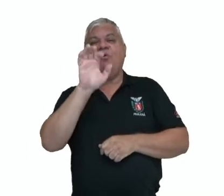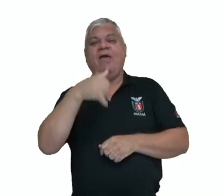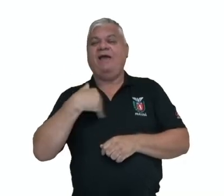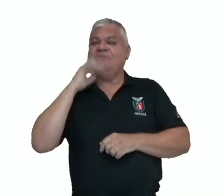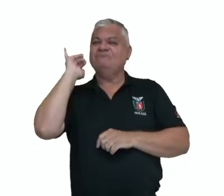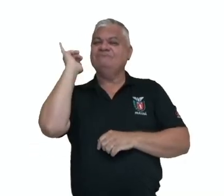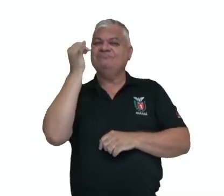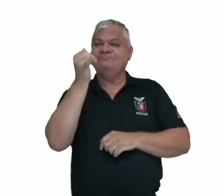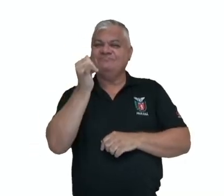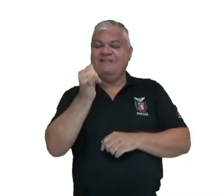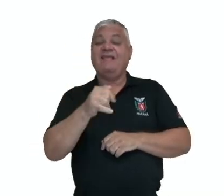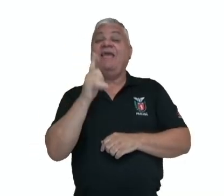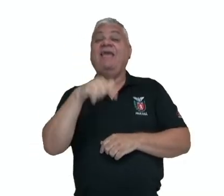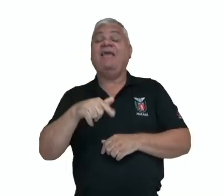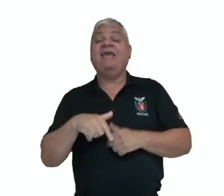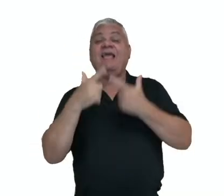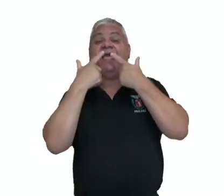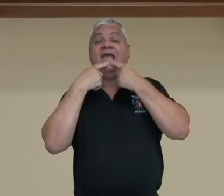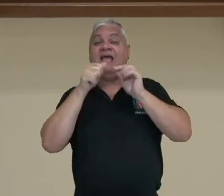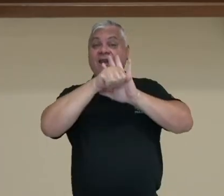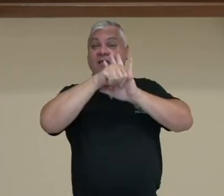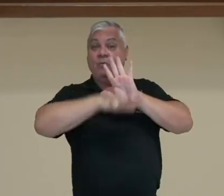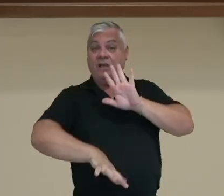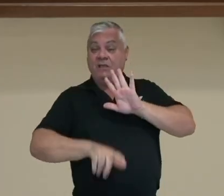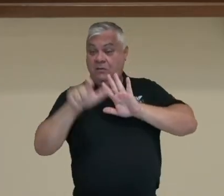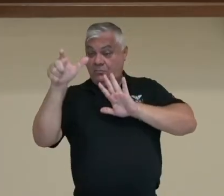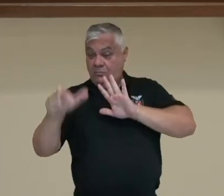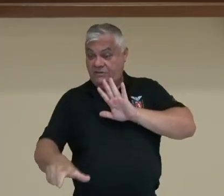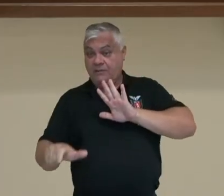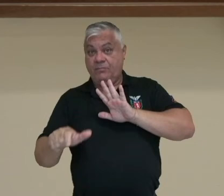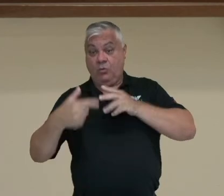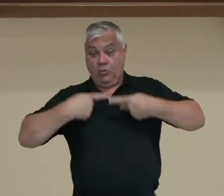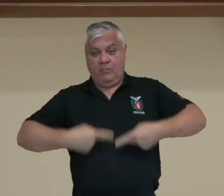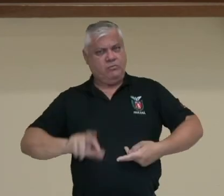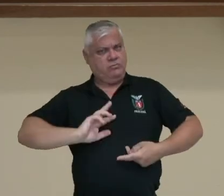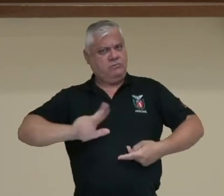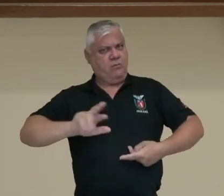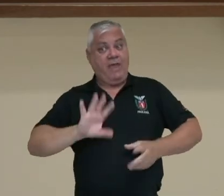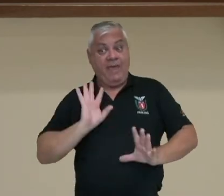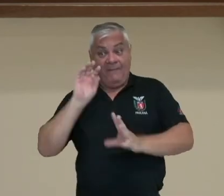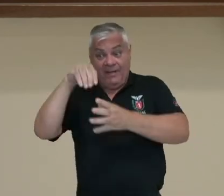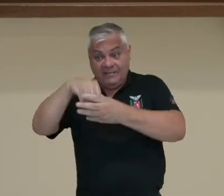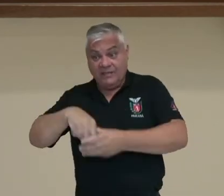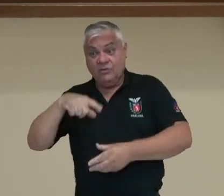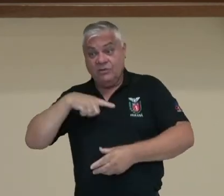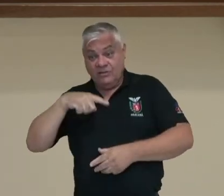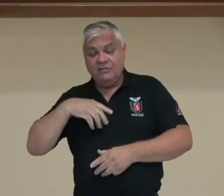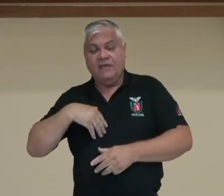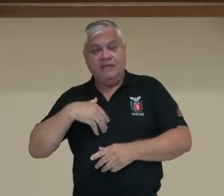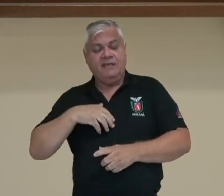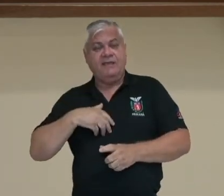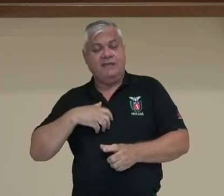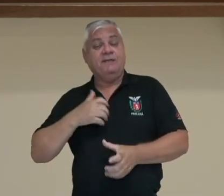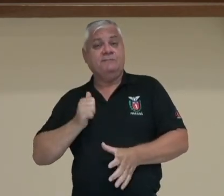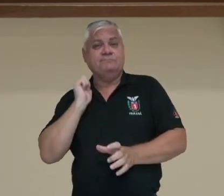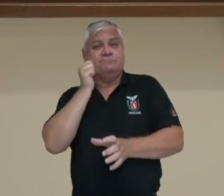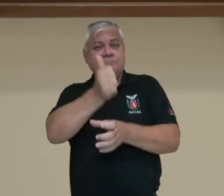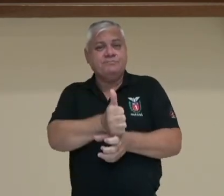essa figura de linguagem, quando um ser não humano utiliza características humanas, é a prosopopeia, também chamada